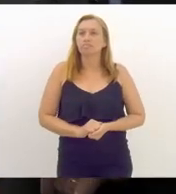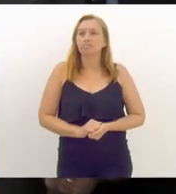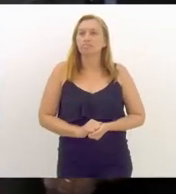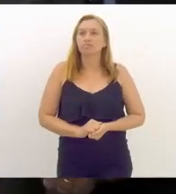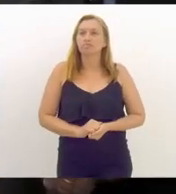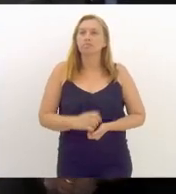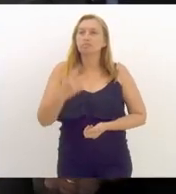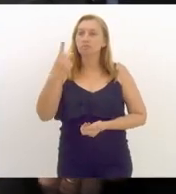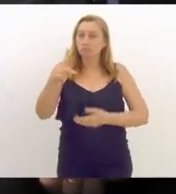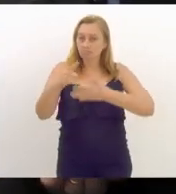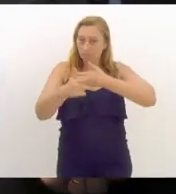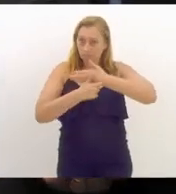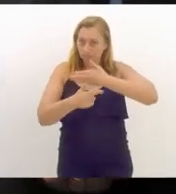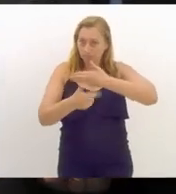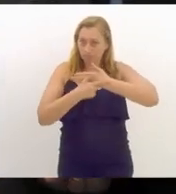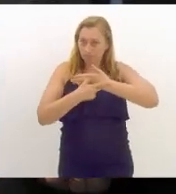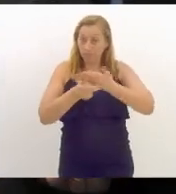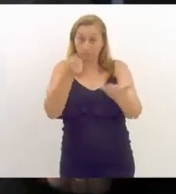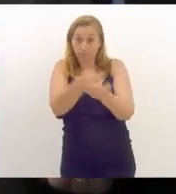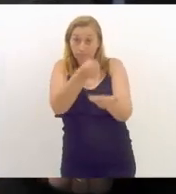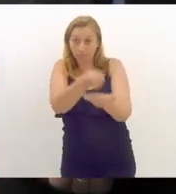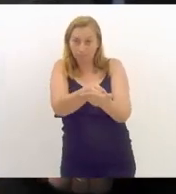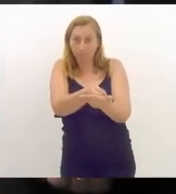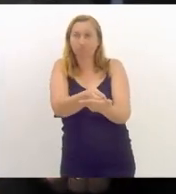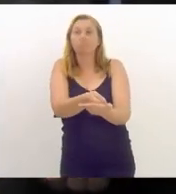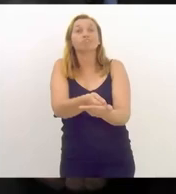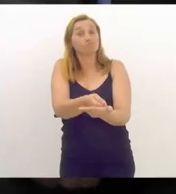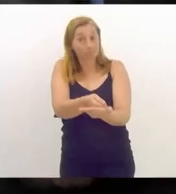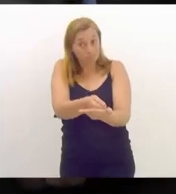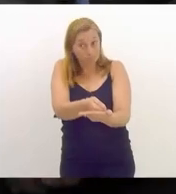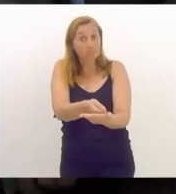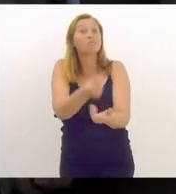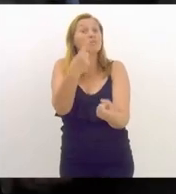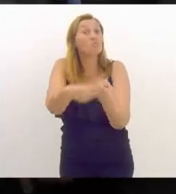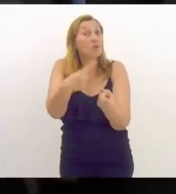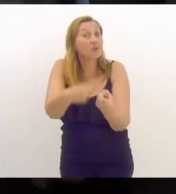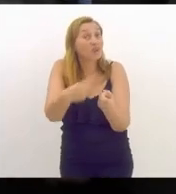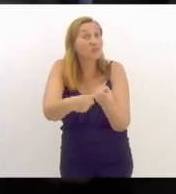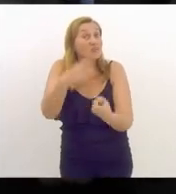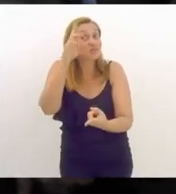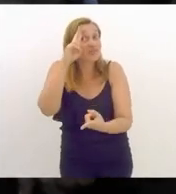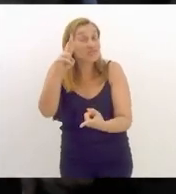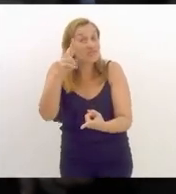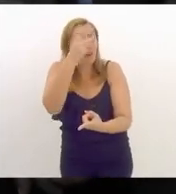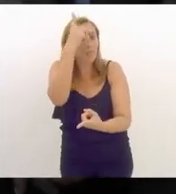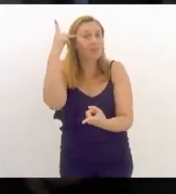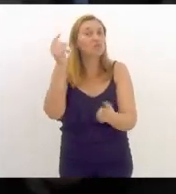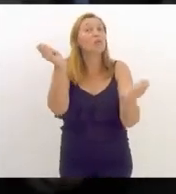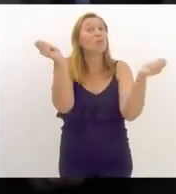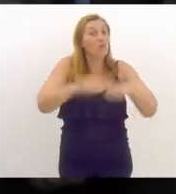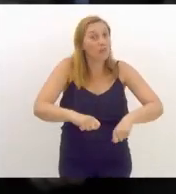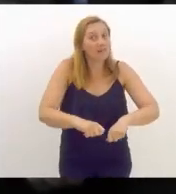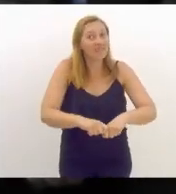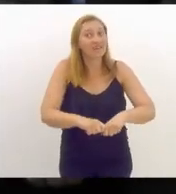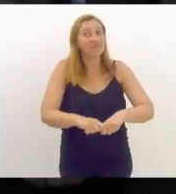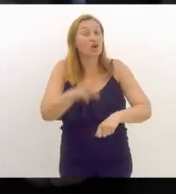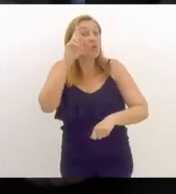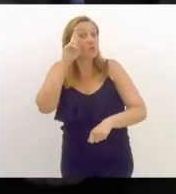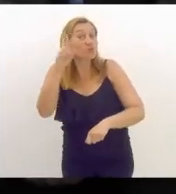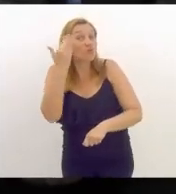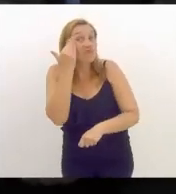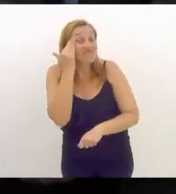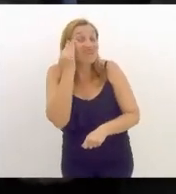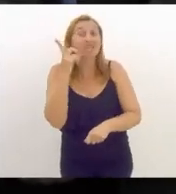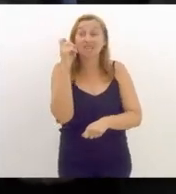o seu papel nós vamos cobrar porque é porque o Senhor é uma pessoa competente o senhor